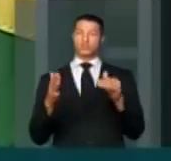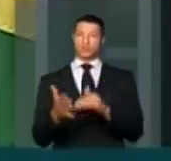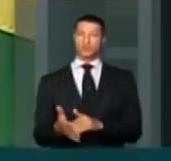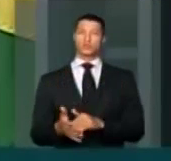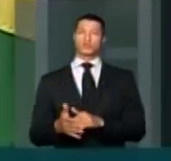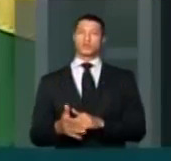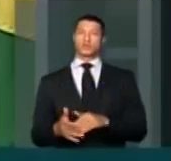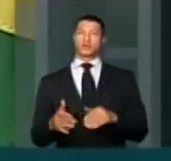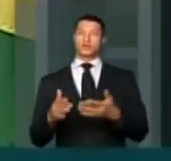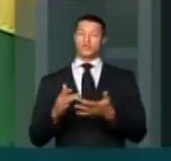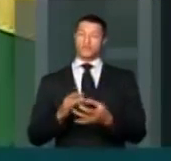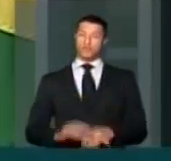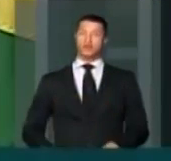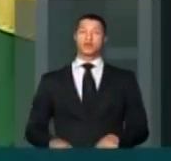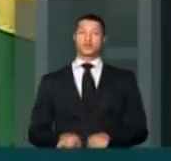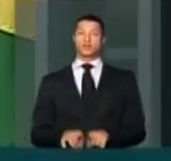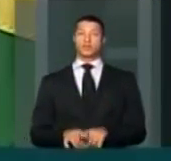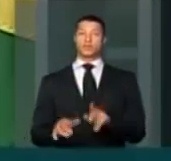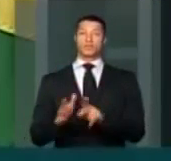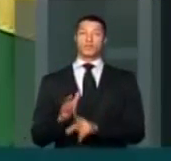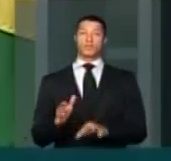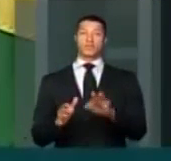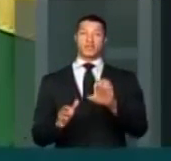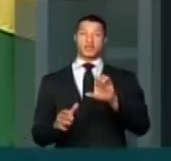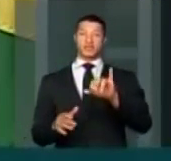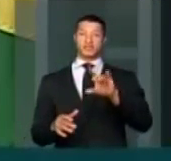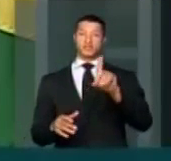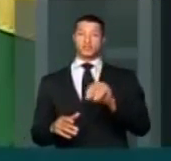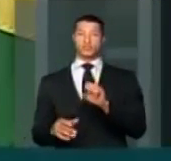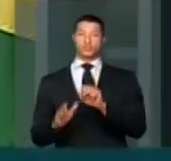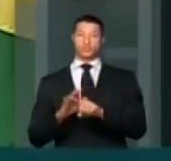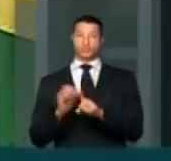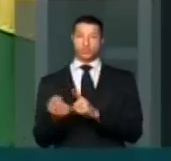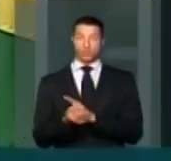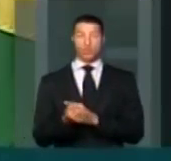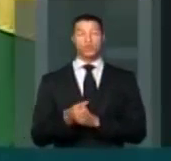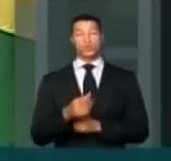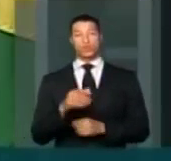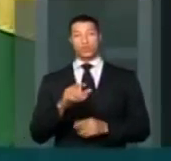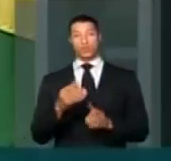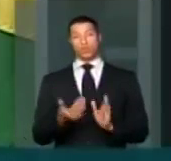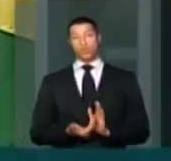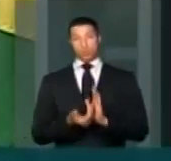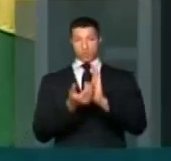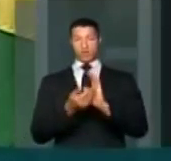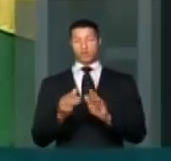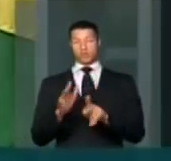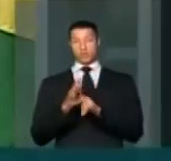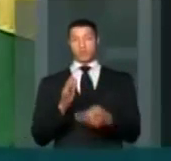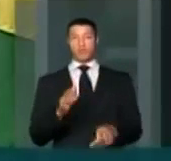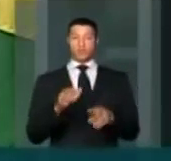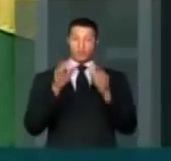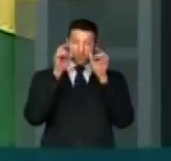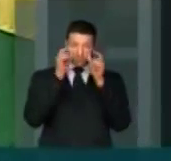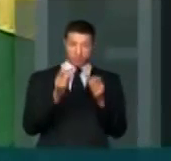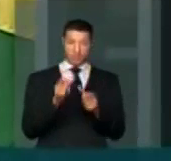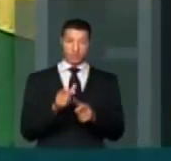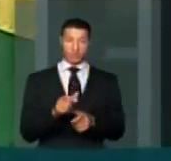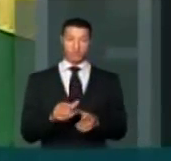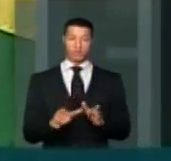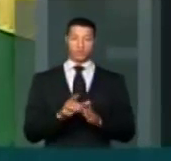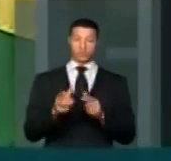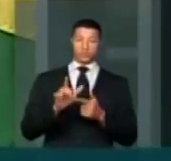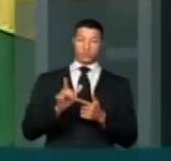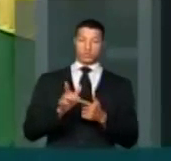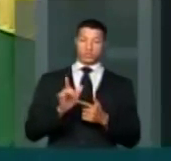instância, amortece o próprio tecido social. O Congresso Nacional, pela própria inteireza dos atributos constitucionais